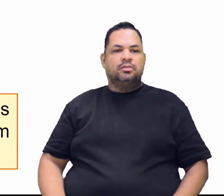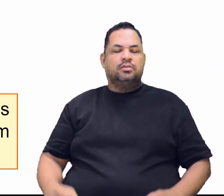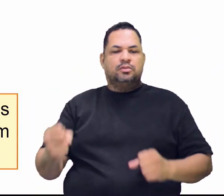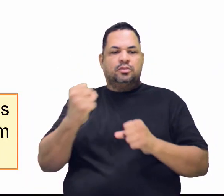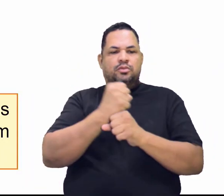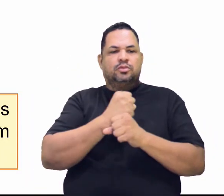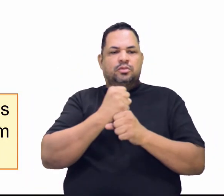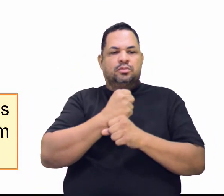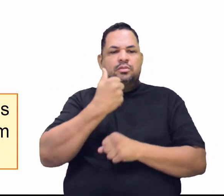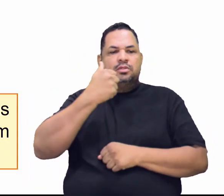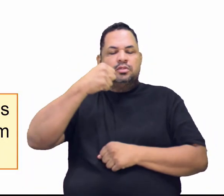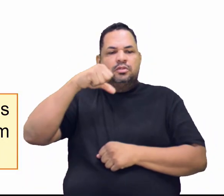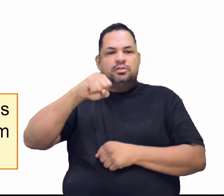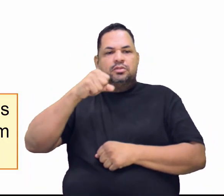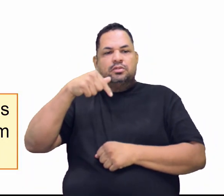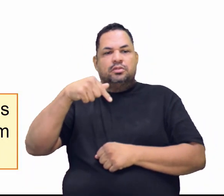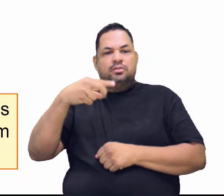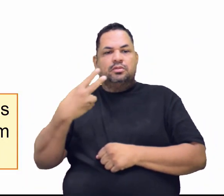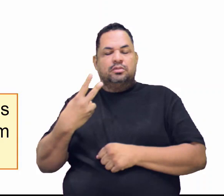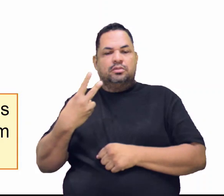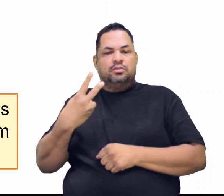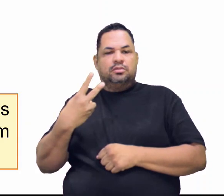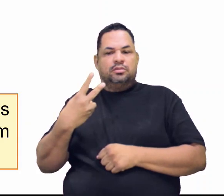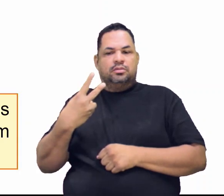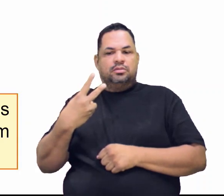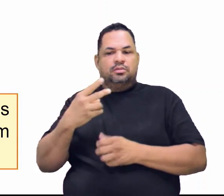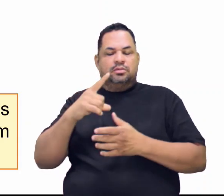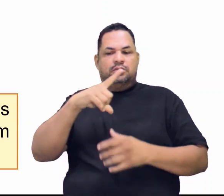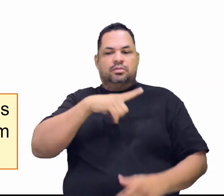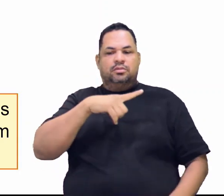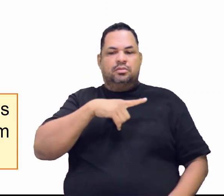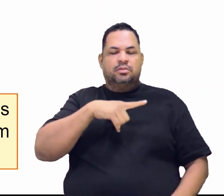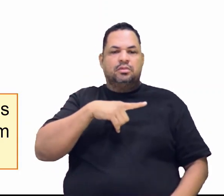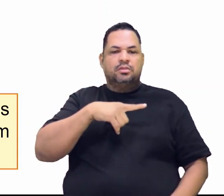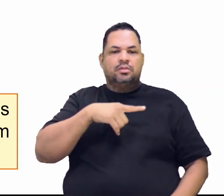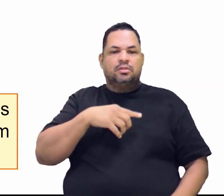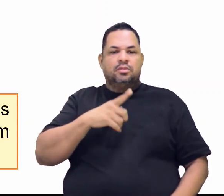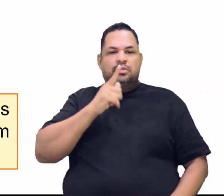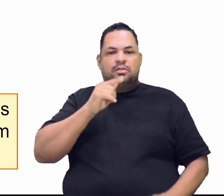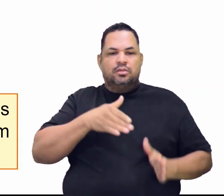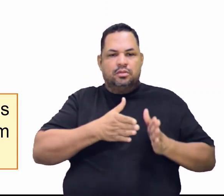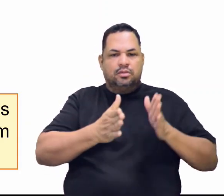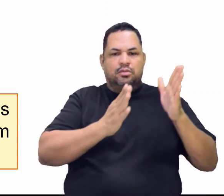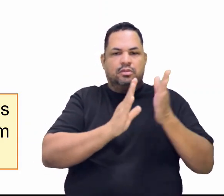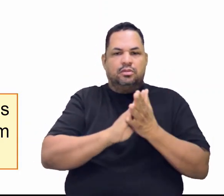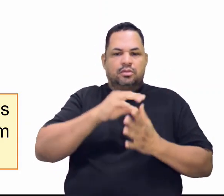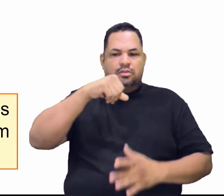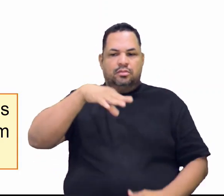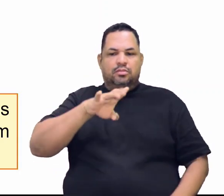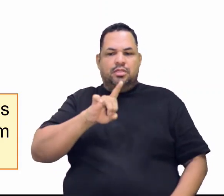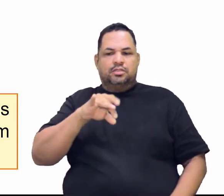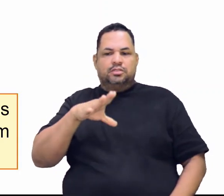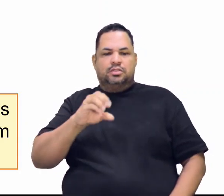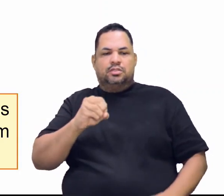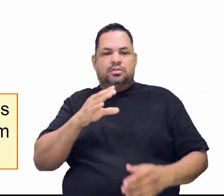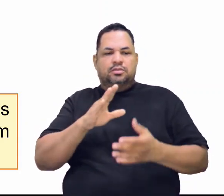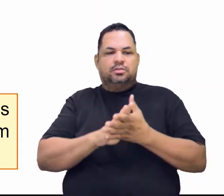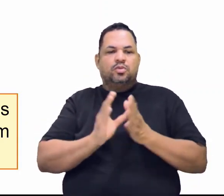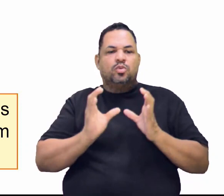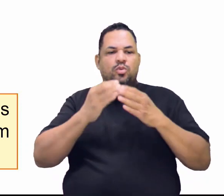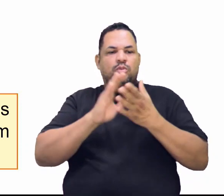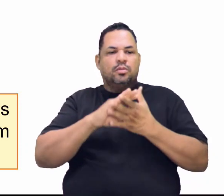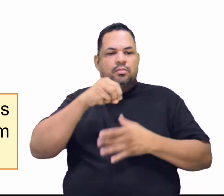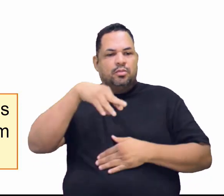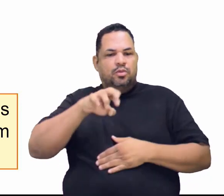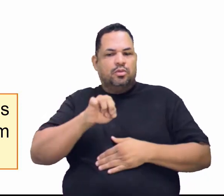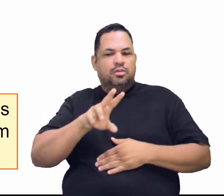em 1872, havia no Rio Marmelo e no Rio Machado grupo de